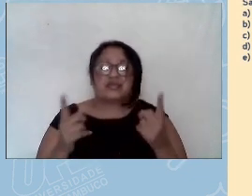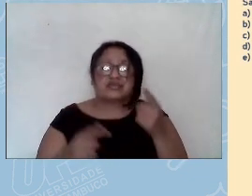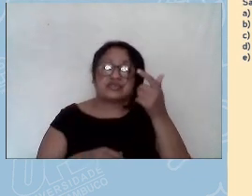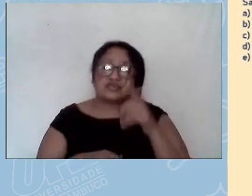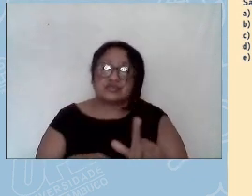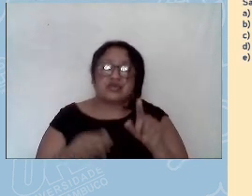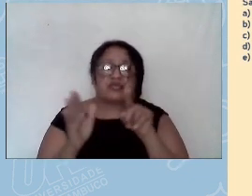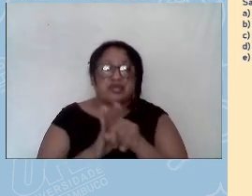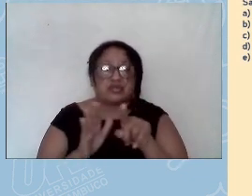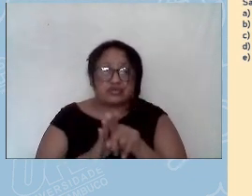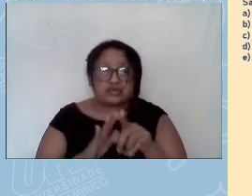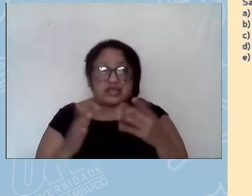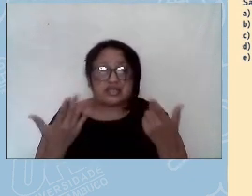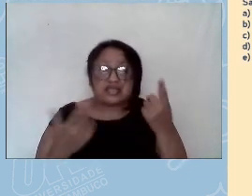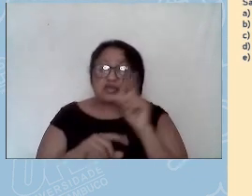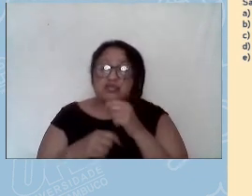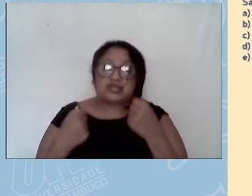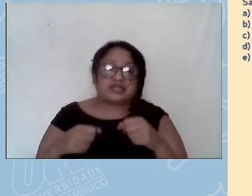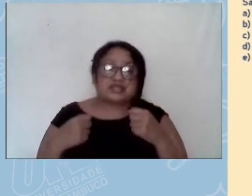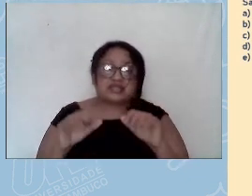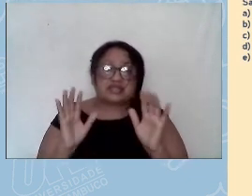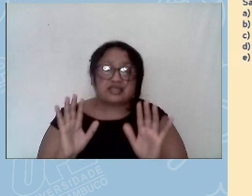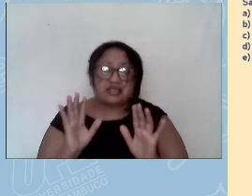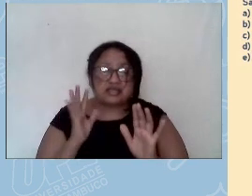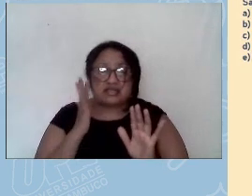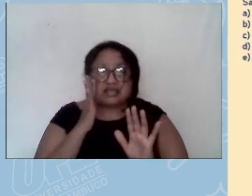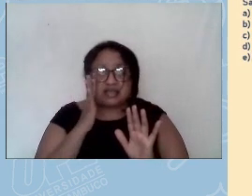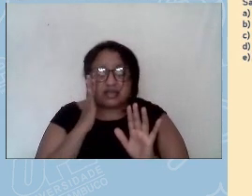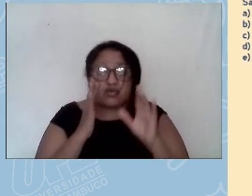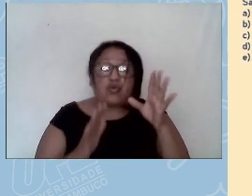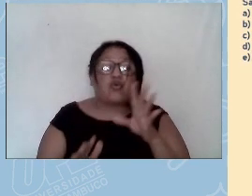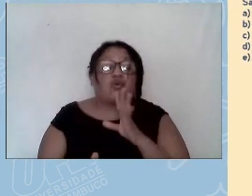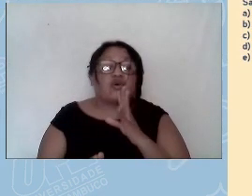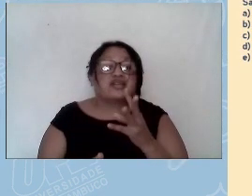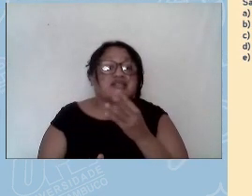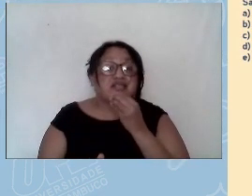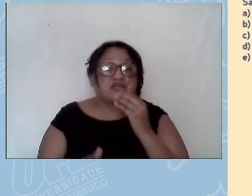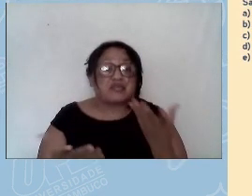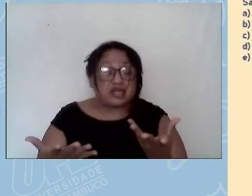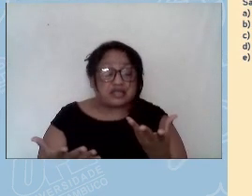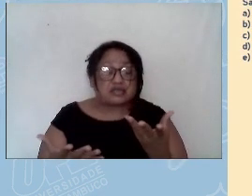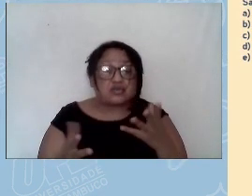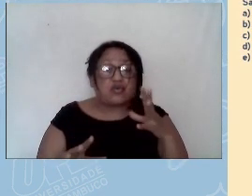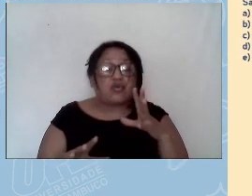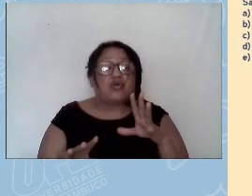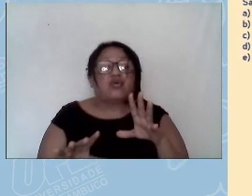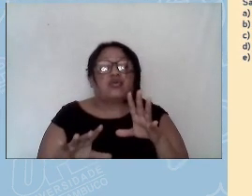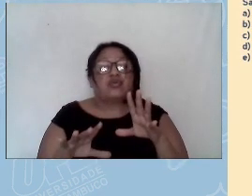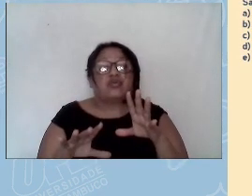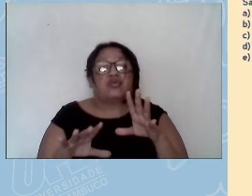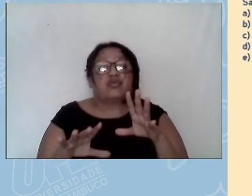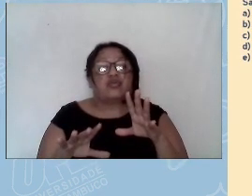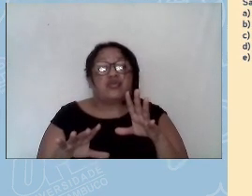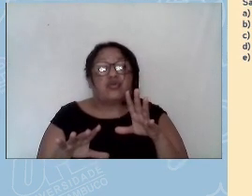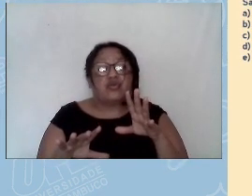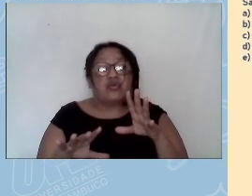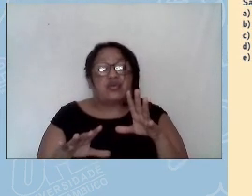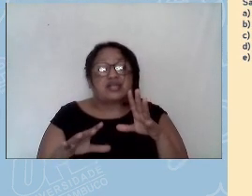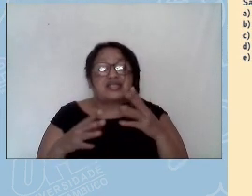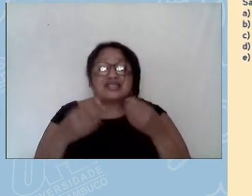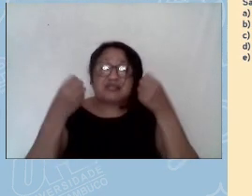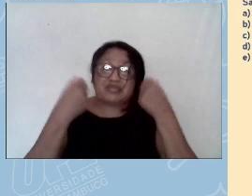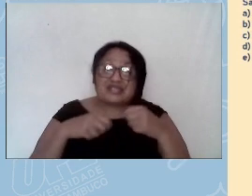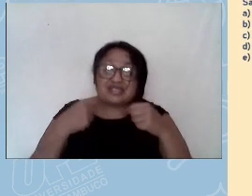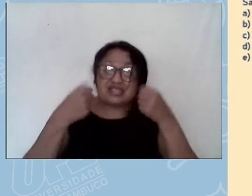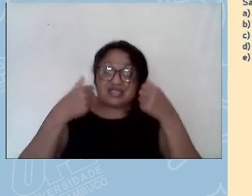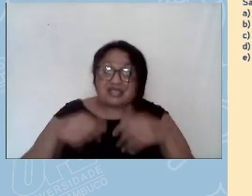uma questão que não exige o conhecimento complexo do estudante mas requer que ele esteja atento